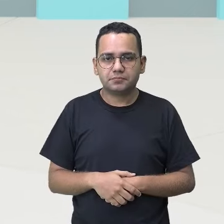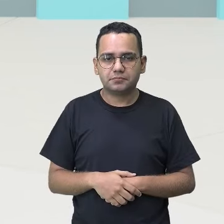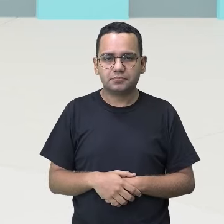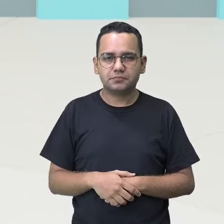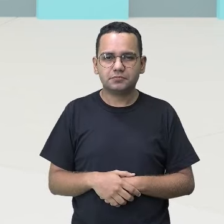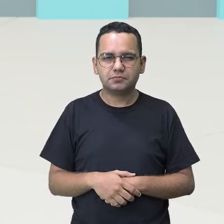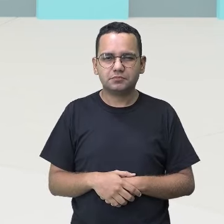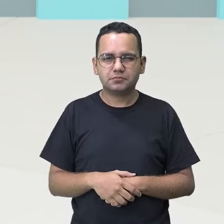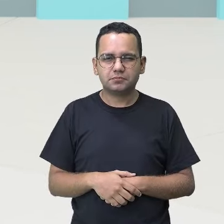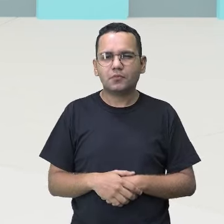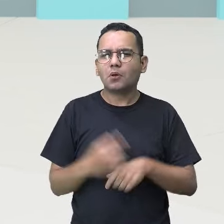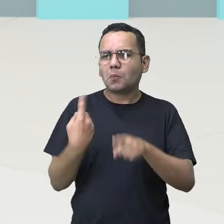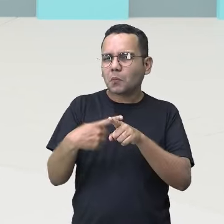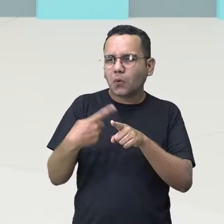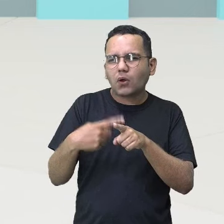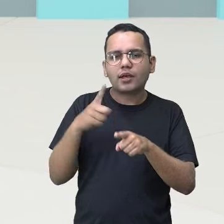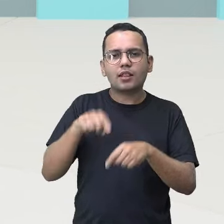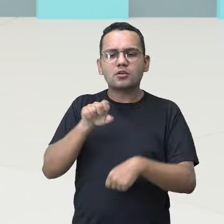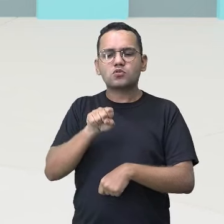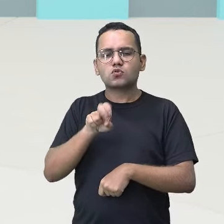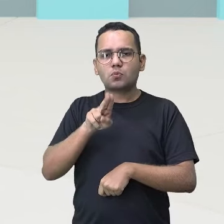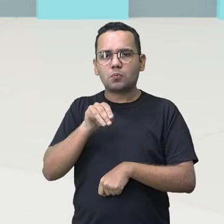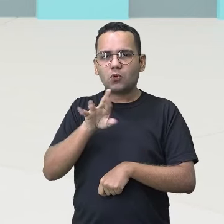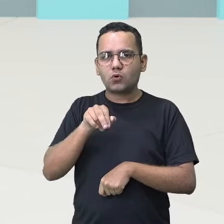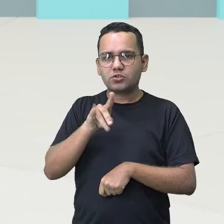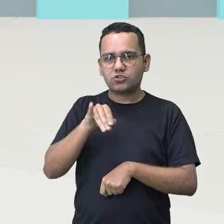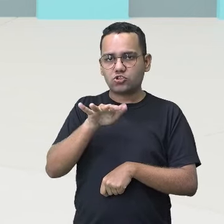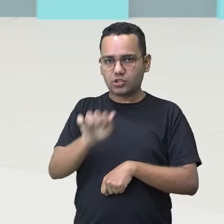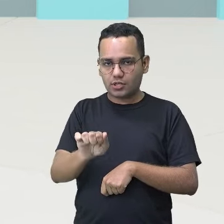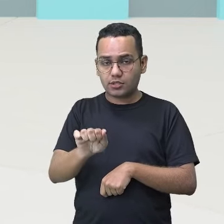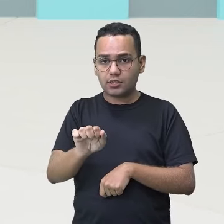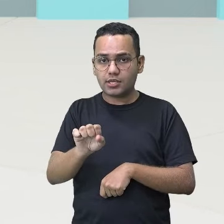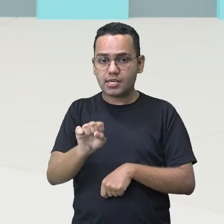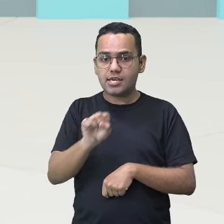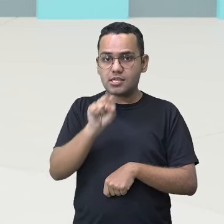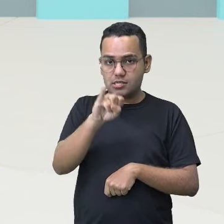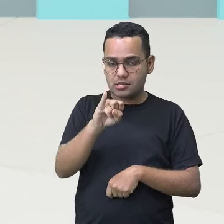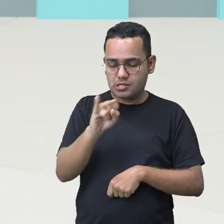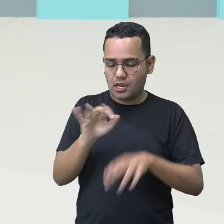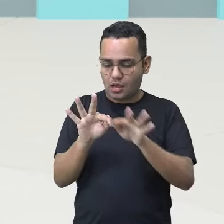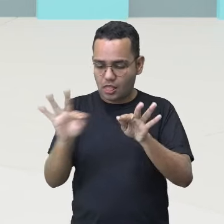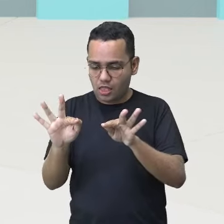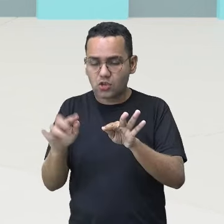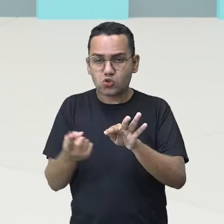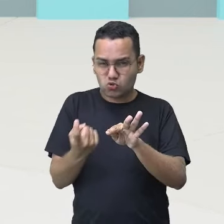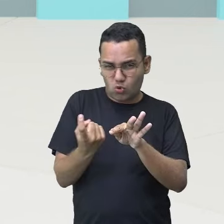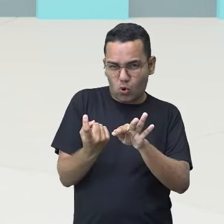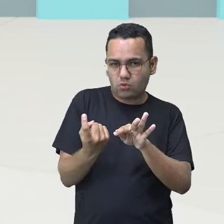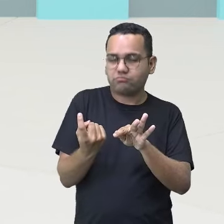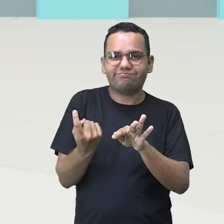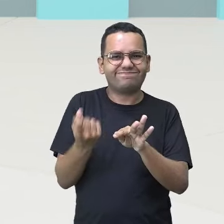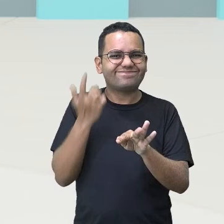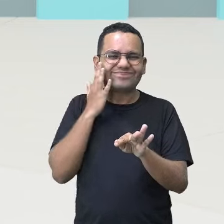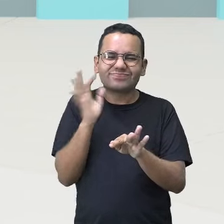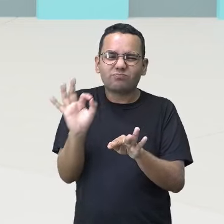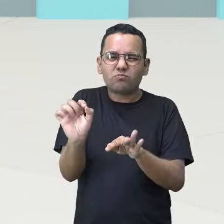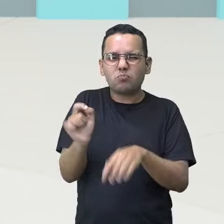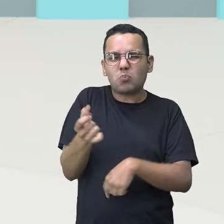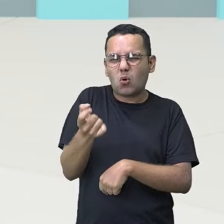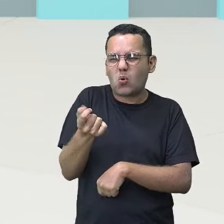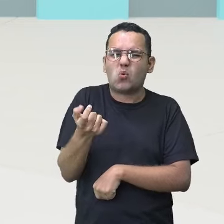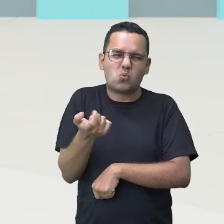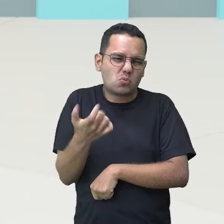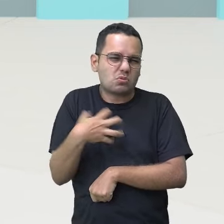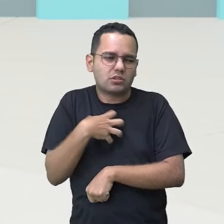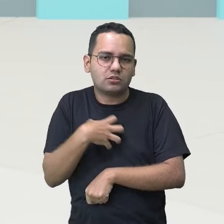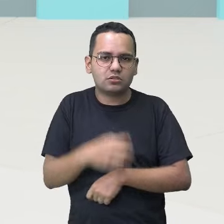Por que é subordinada Porque se ela estiver sozinha não vai fazer sentido Olha eu falando gente que amei